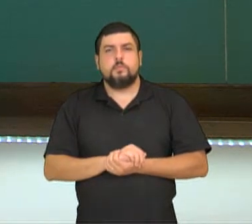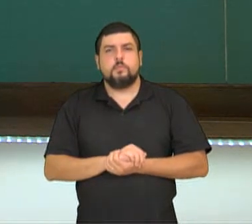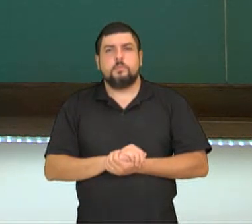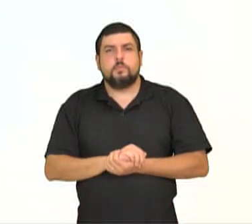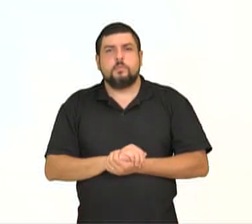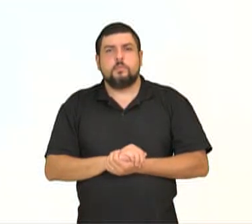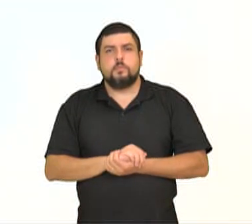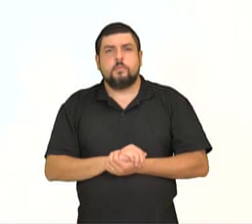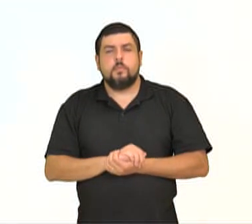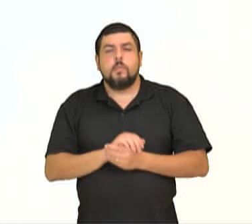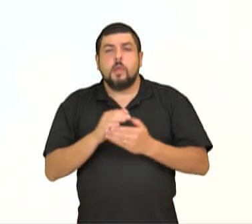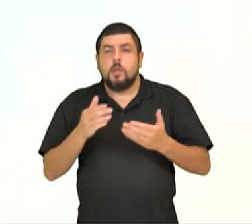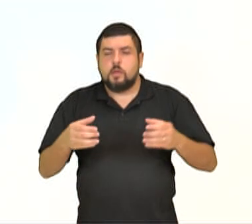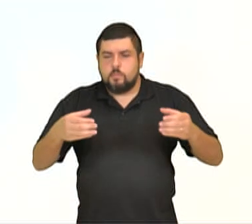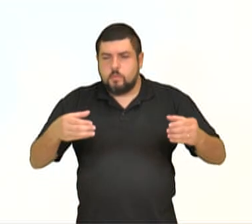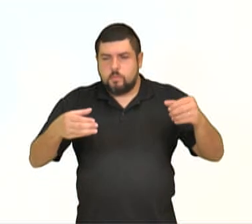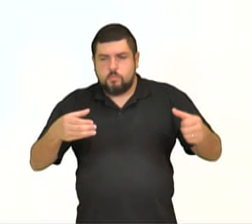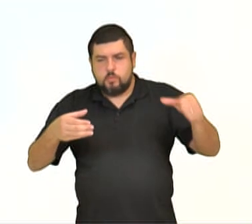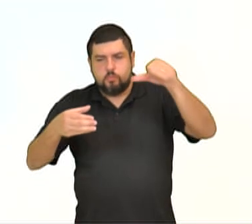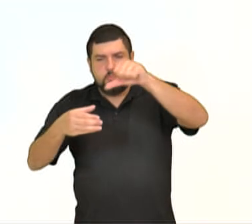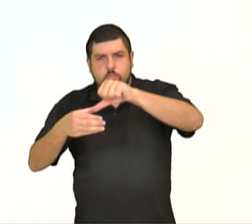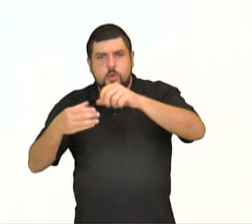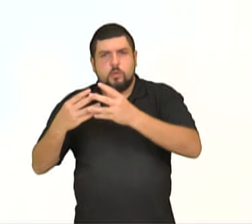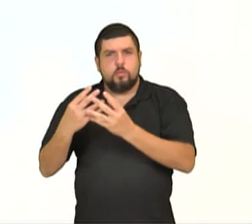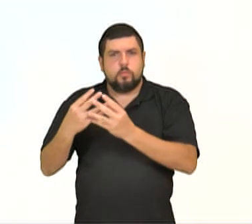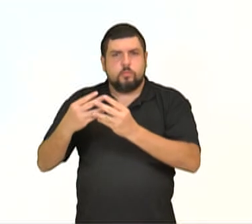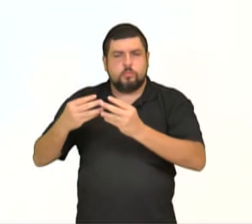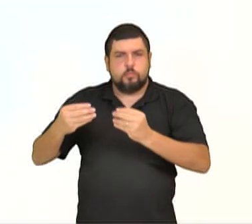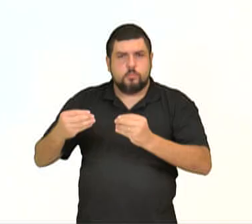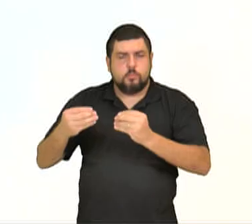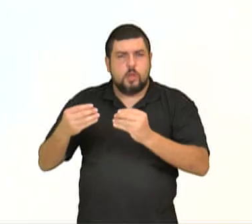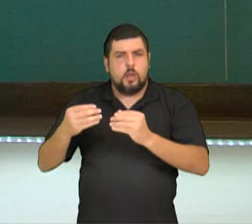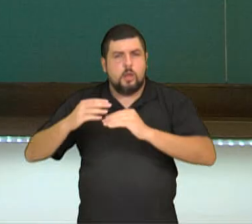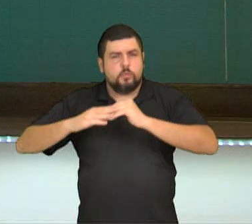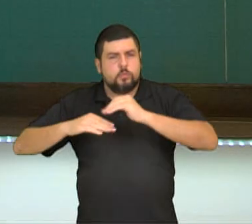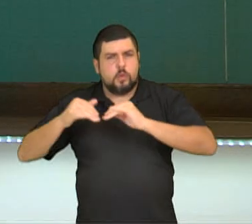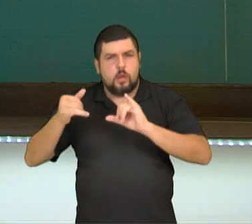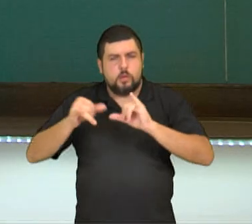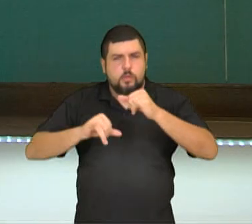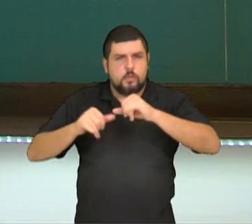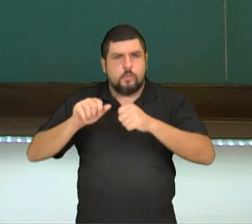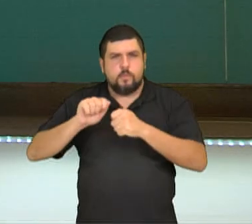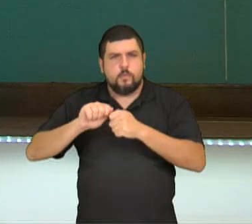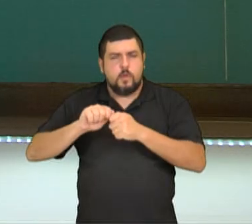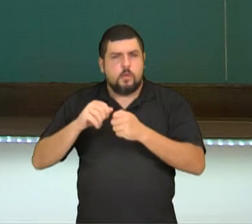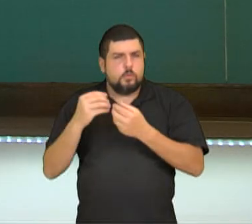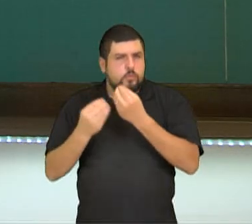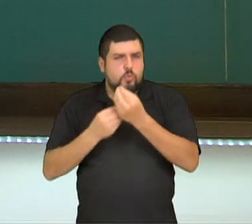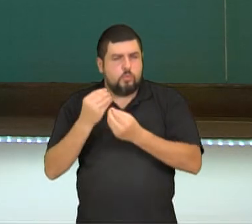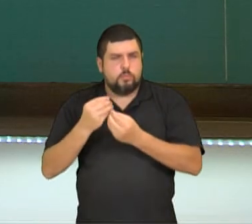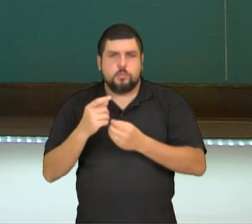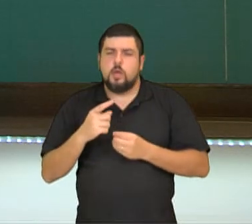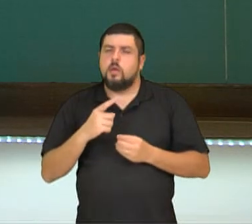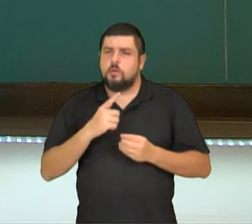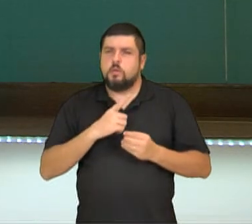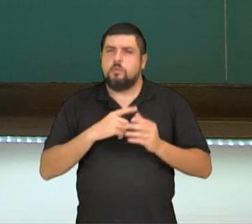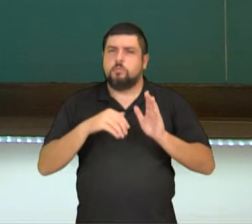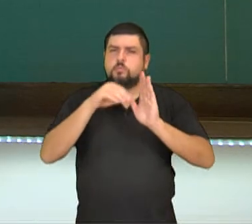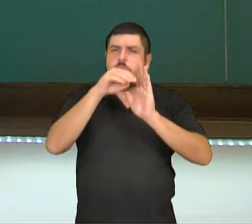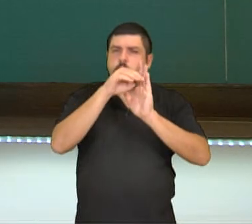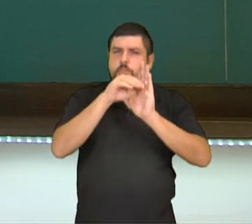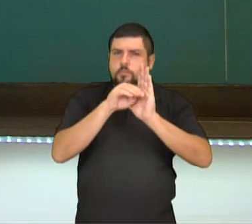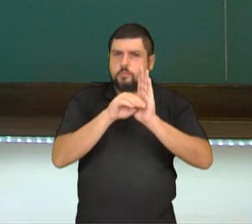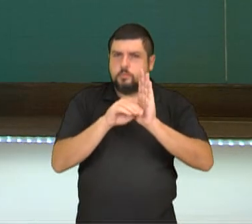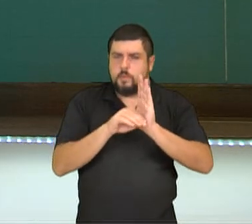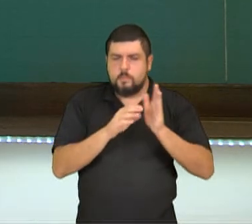No caso da diluição, os químicos costumam fazer o seguinte. Então, a gente tem um passo a passo aí para ajudar a vida do laboratório